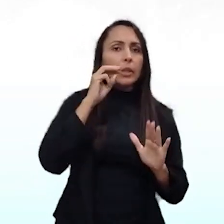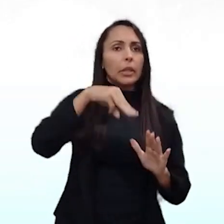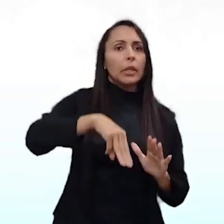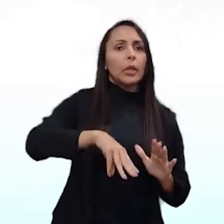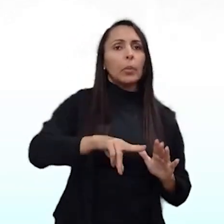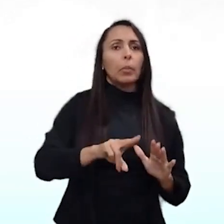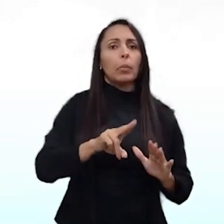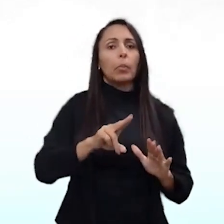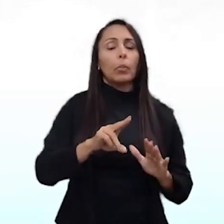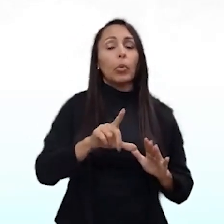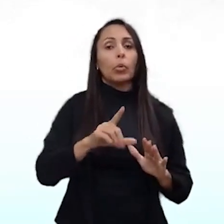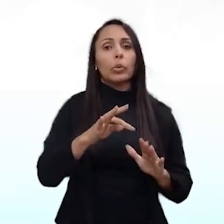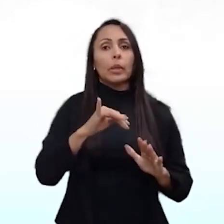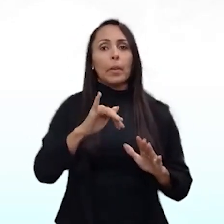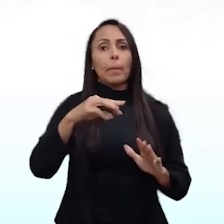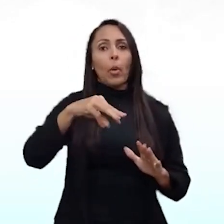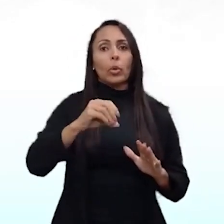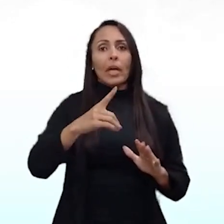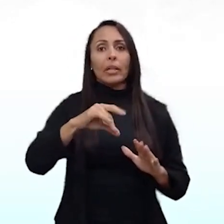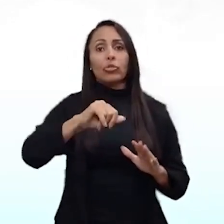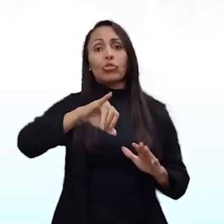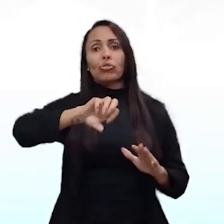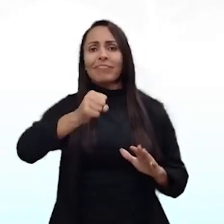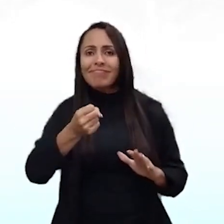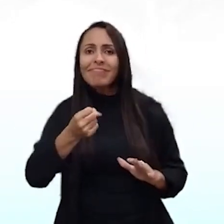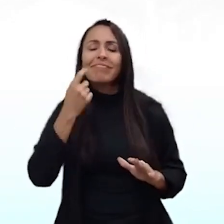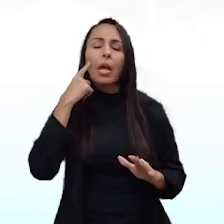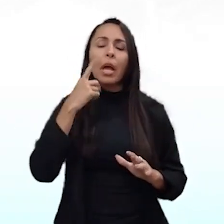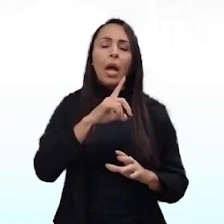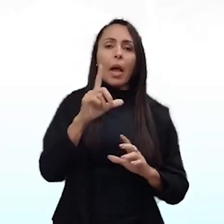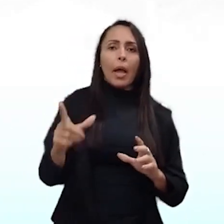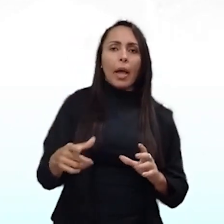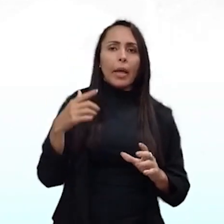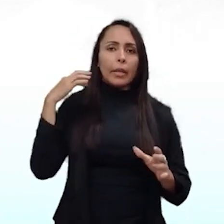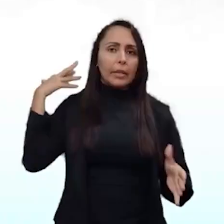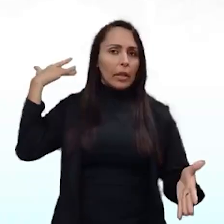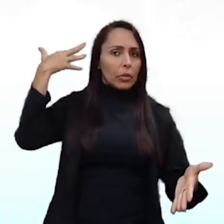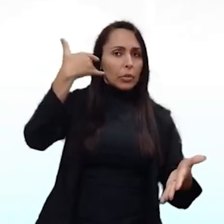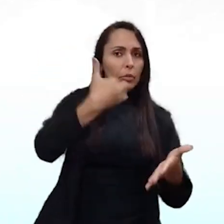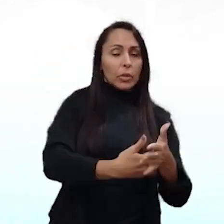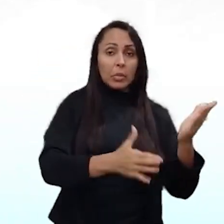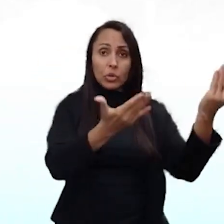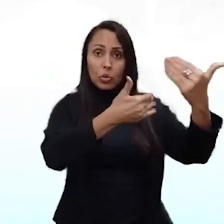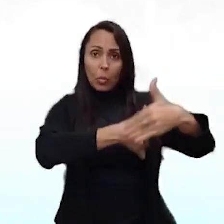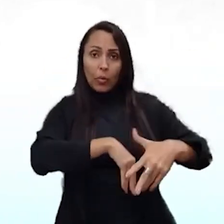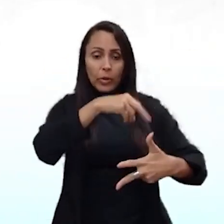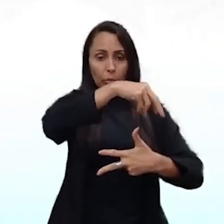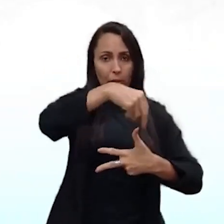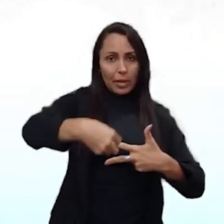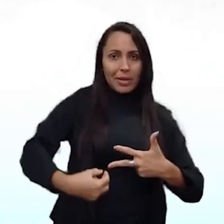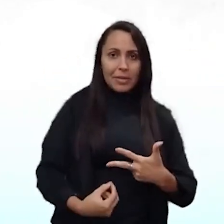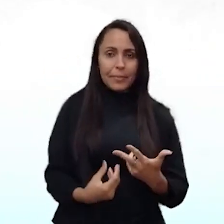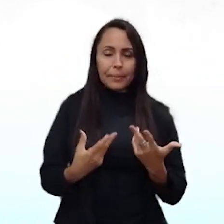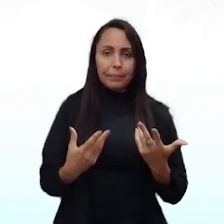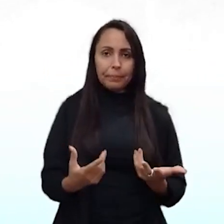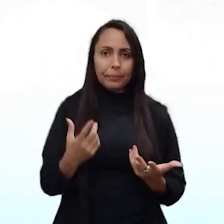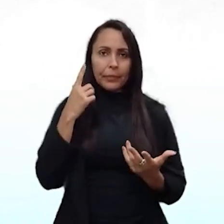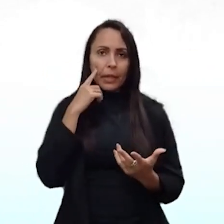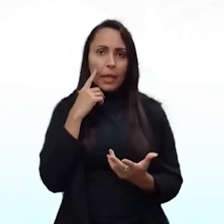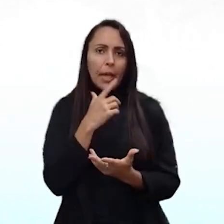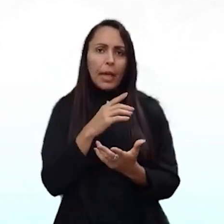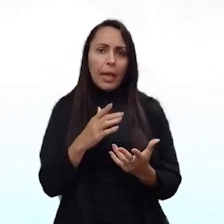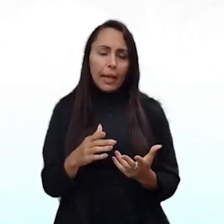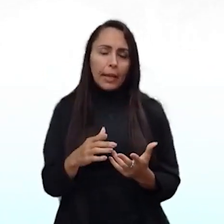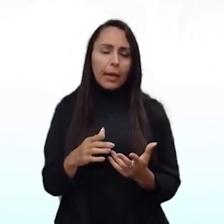multimodais. É verdade que as últimas provas do Exame Nacional do Ensino Médio, a banca ela